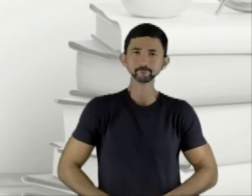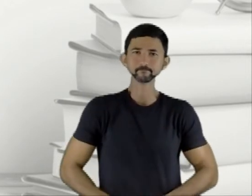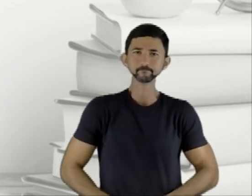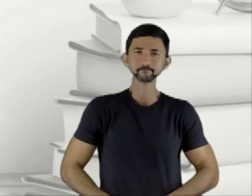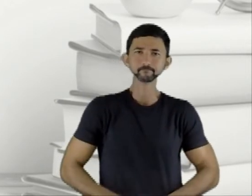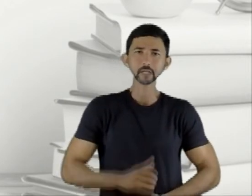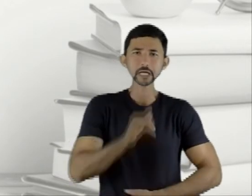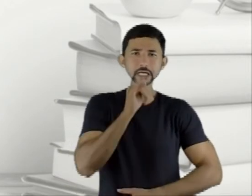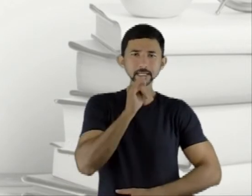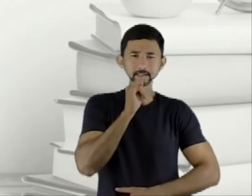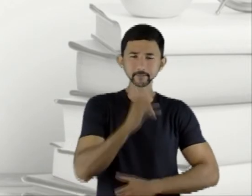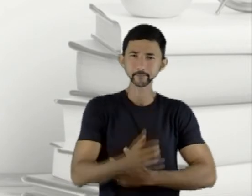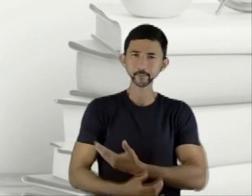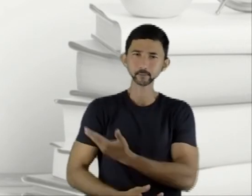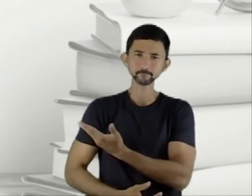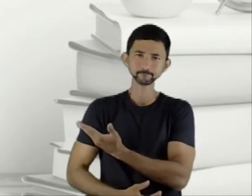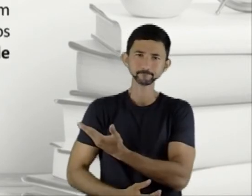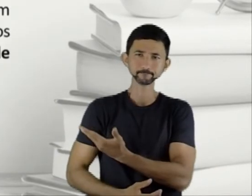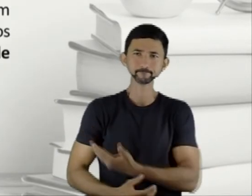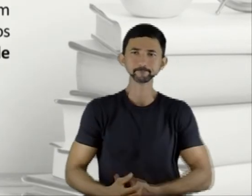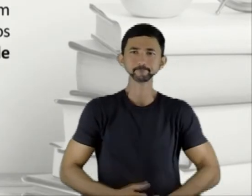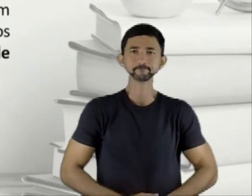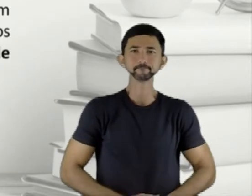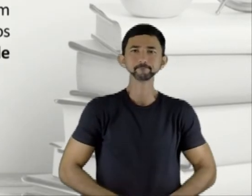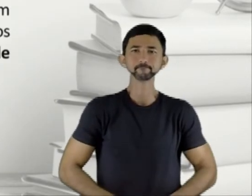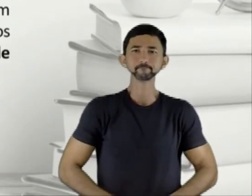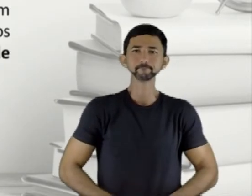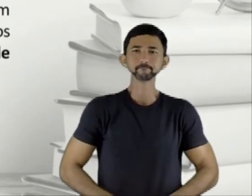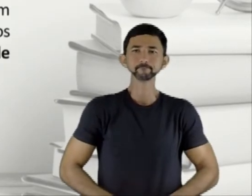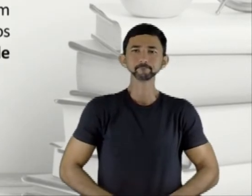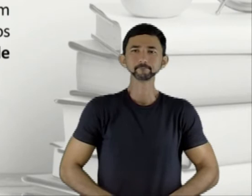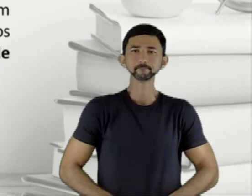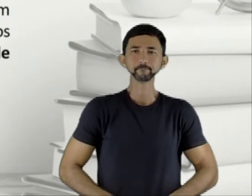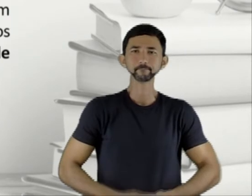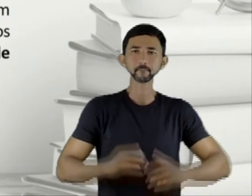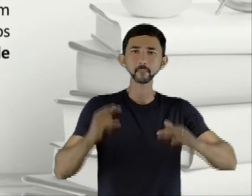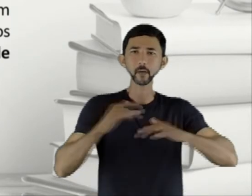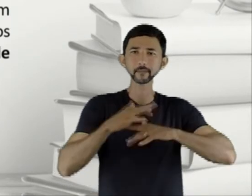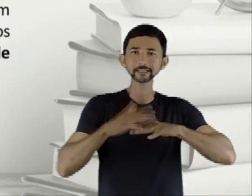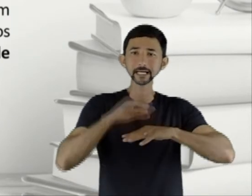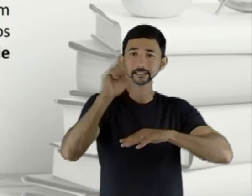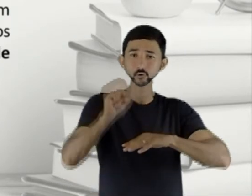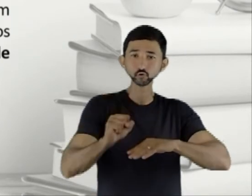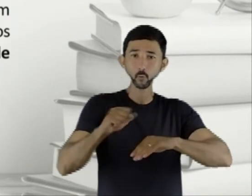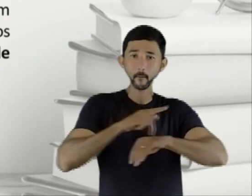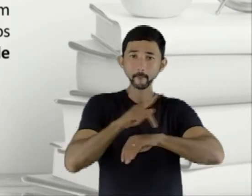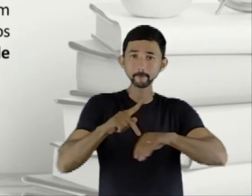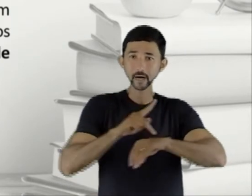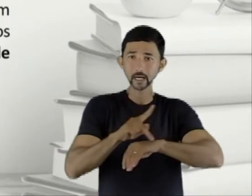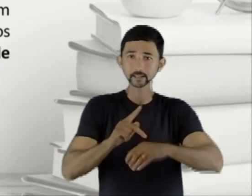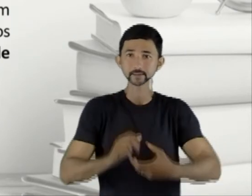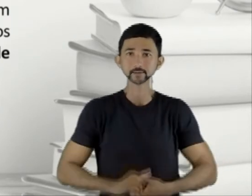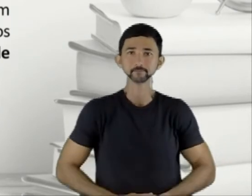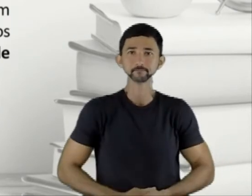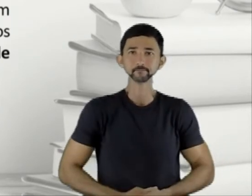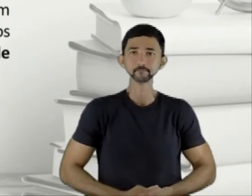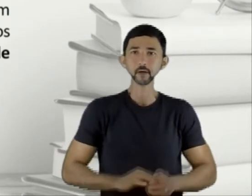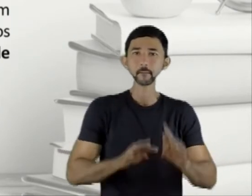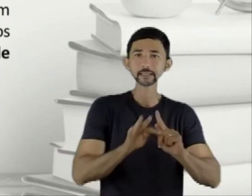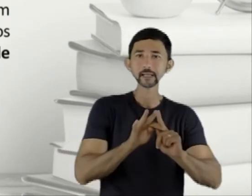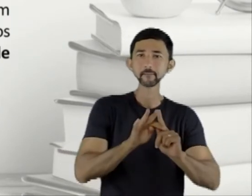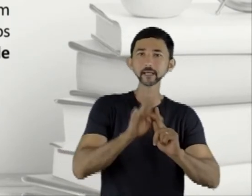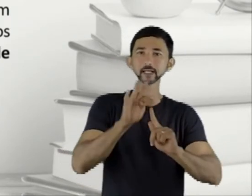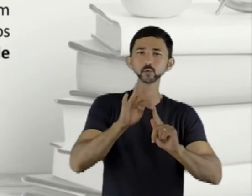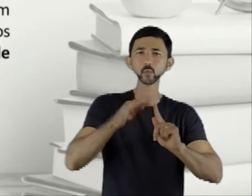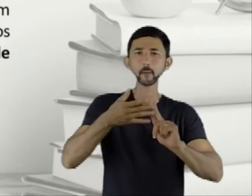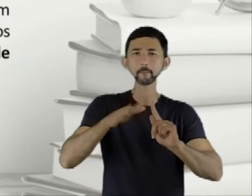Então, vamos verificar através de um exemplo. Uma cidade do sul do país registrou a temperatura média